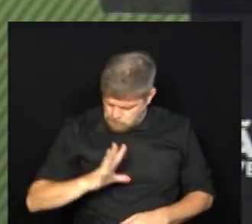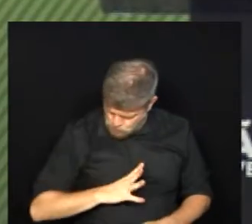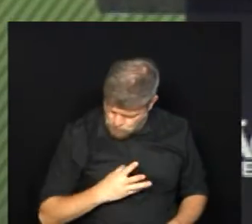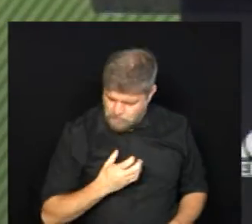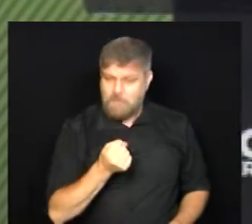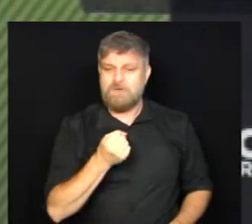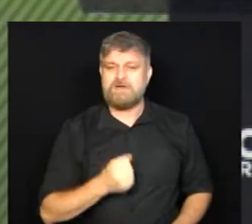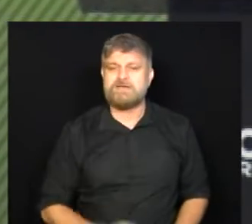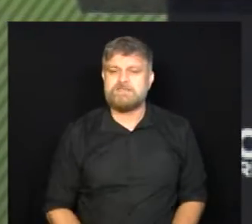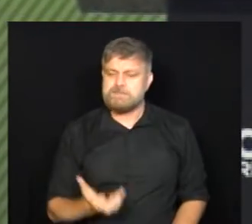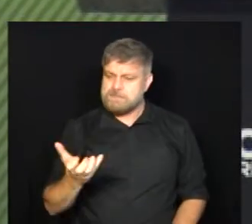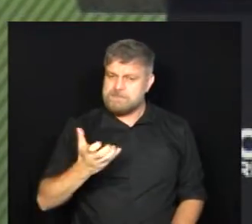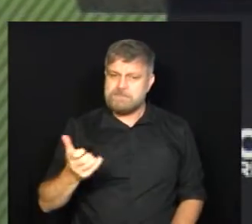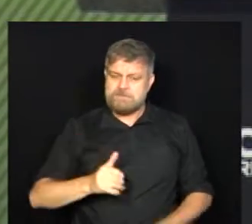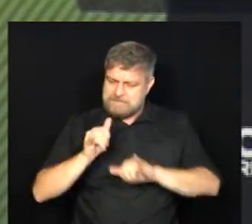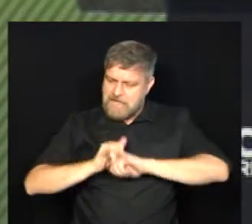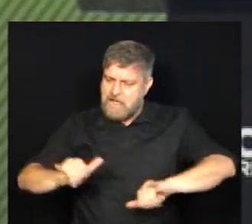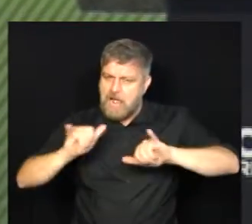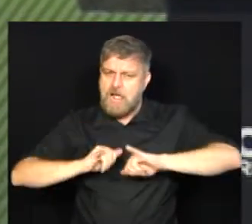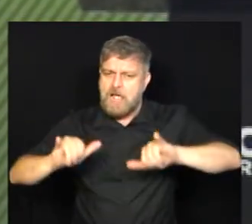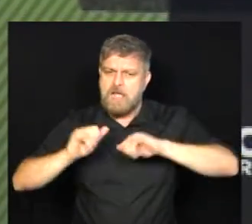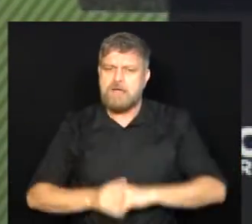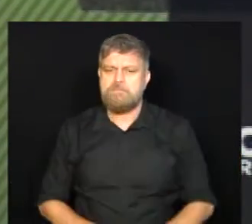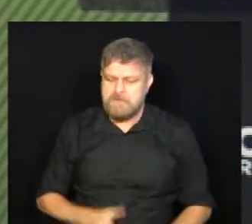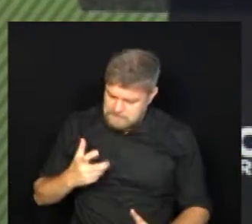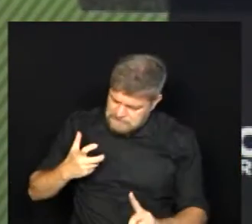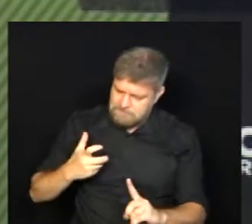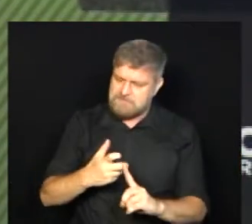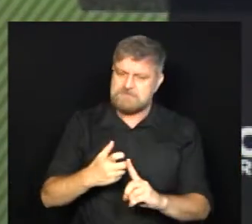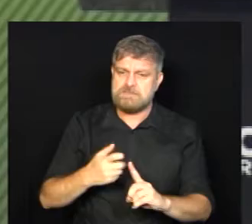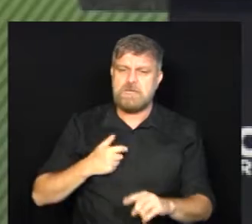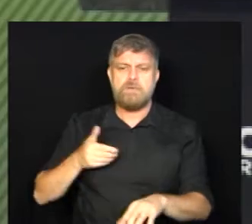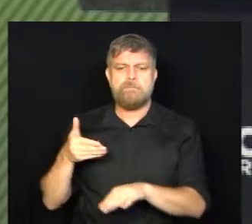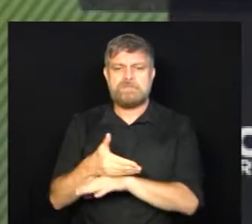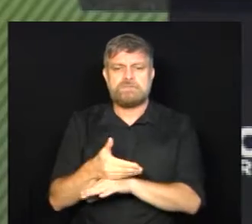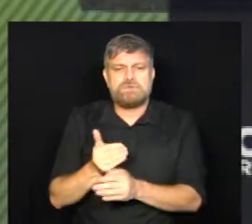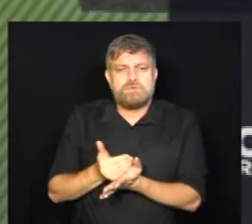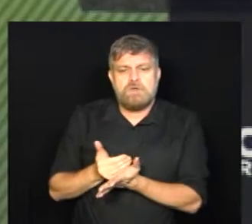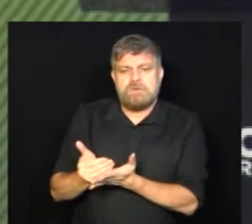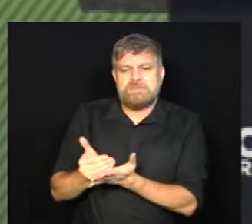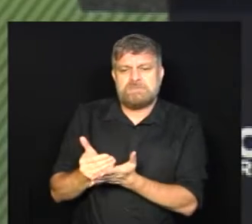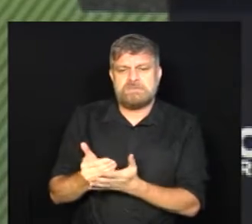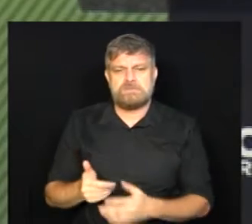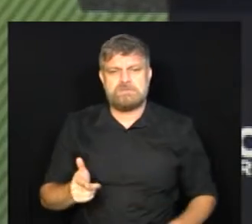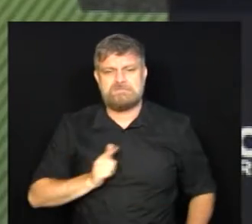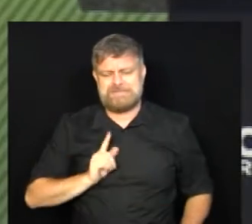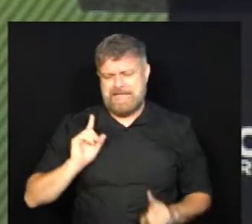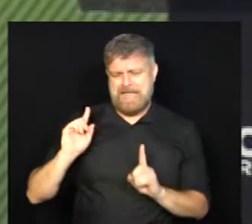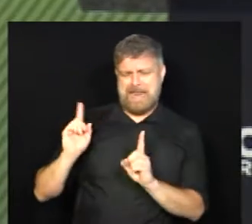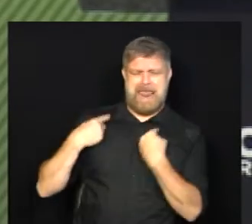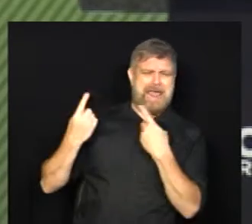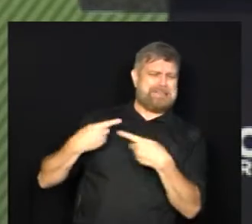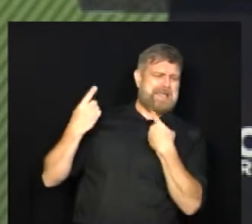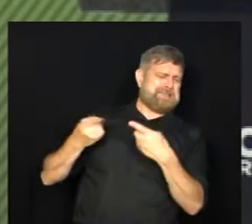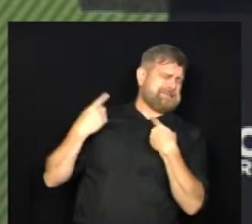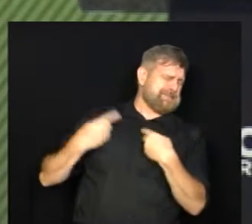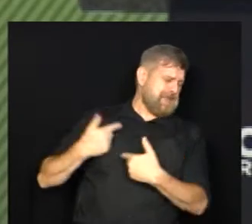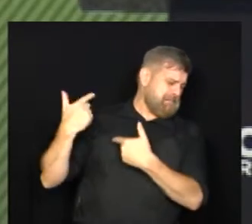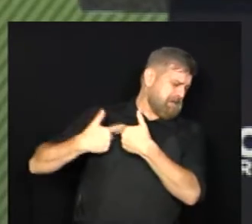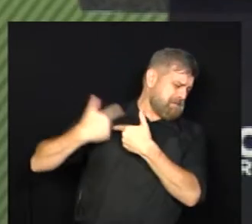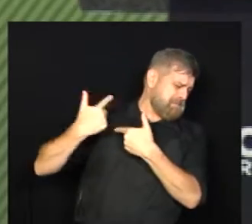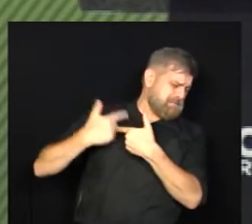coragem e participei da campanha da vacina. No início, eu fui muito criticada. Eu